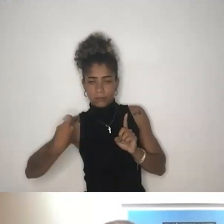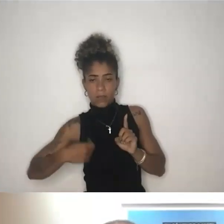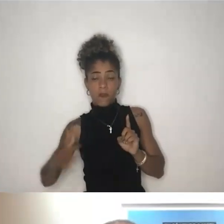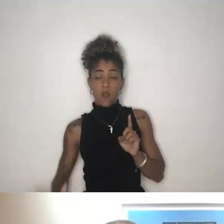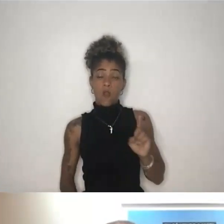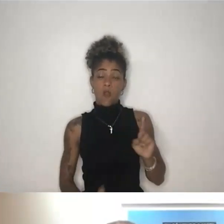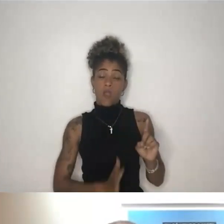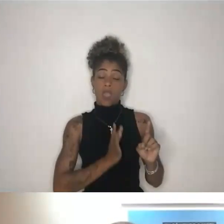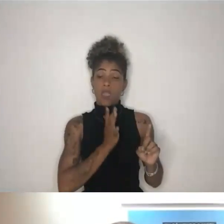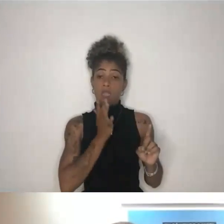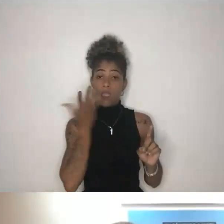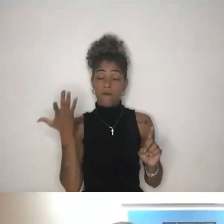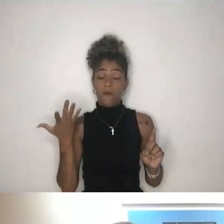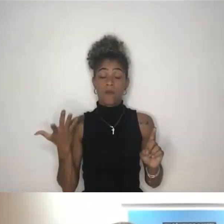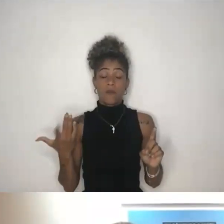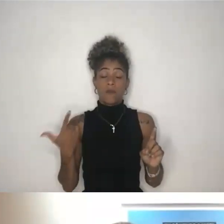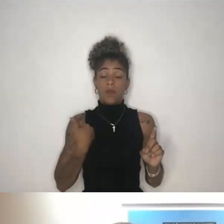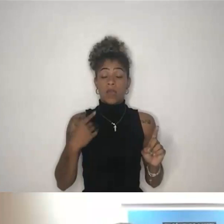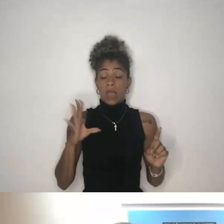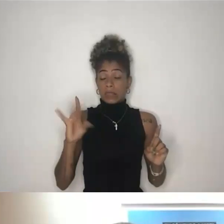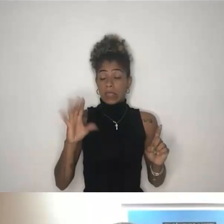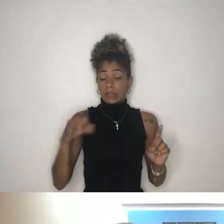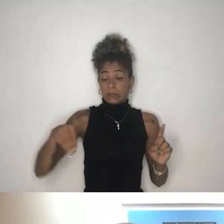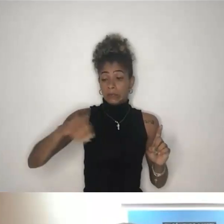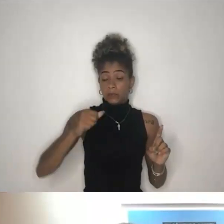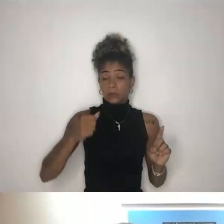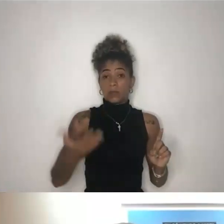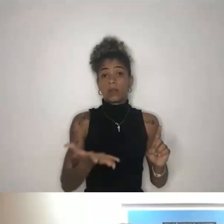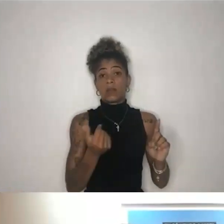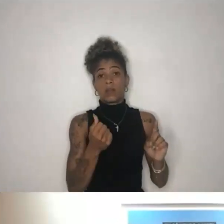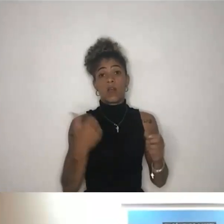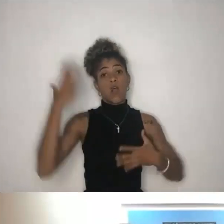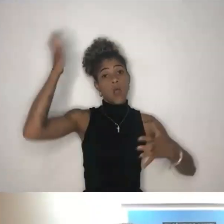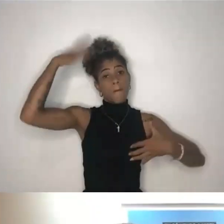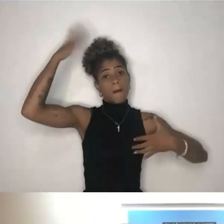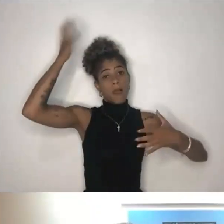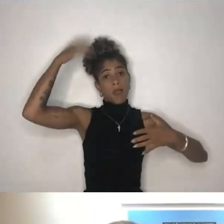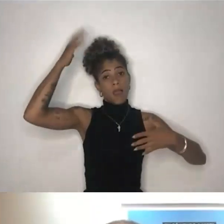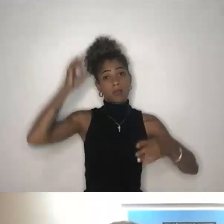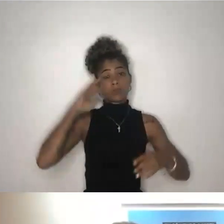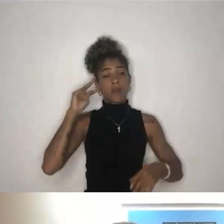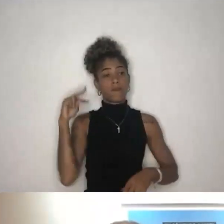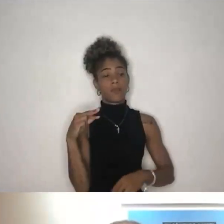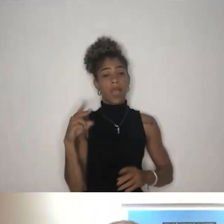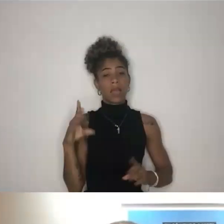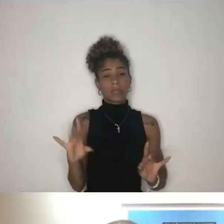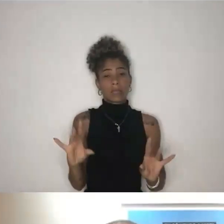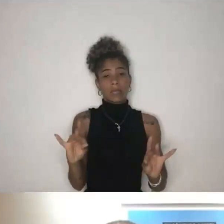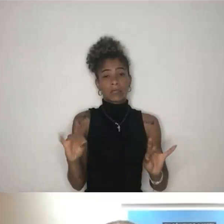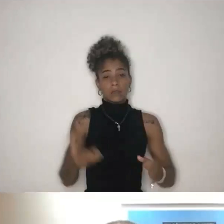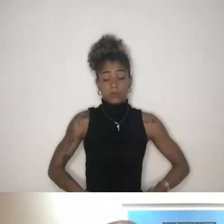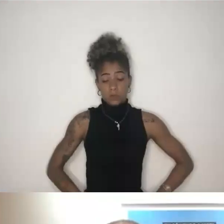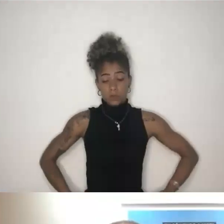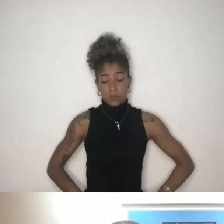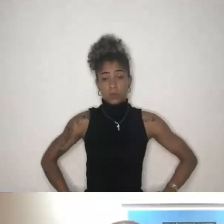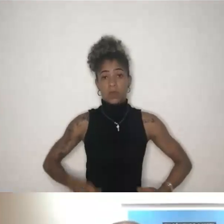até o joelho a gente foi lá e ele ofereceu da gente tomar um banho e a gente só via lama quase até cintura no